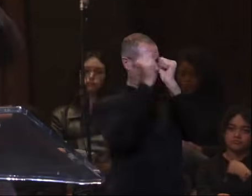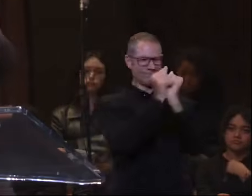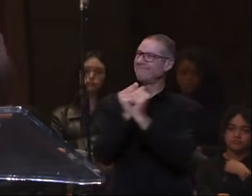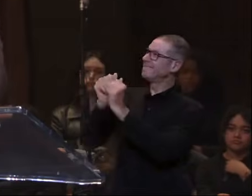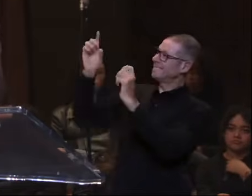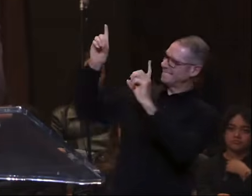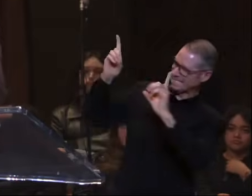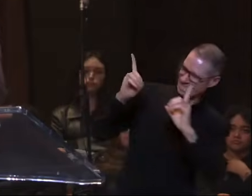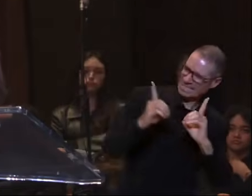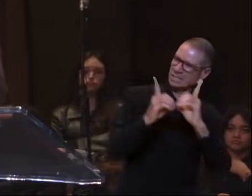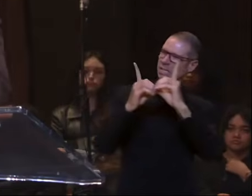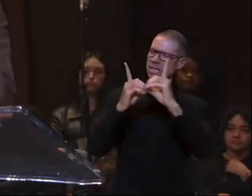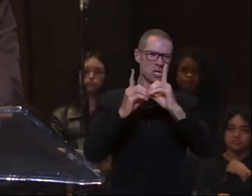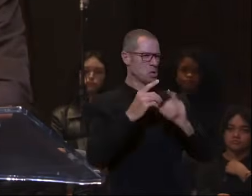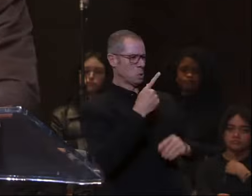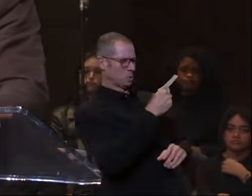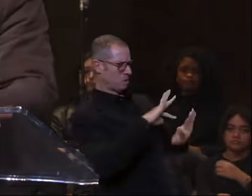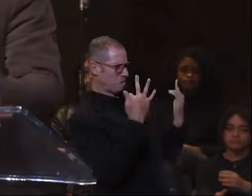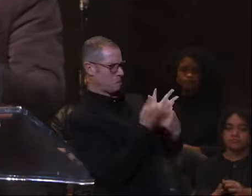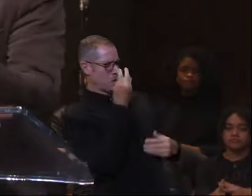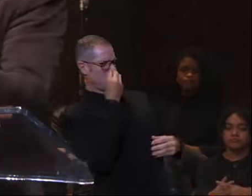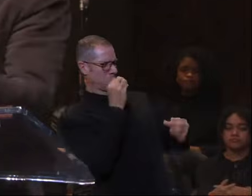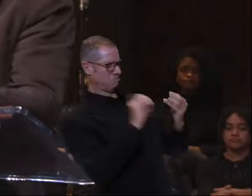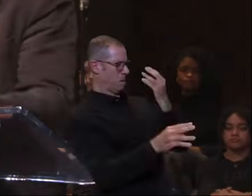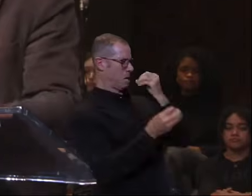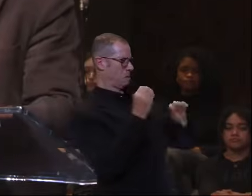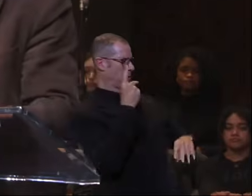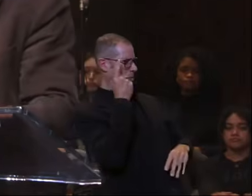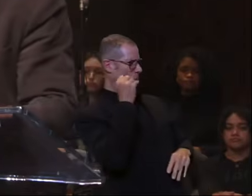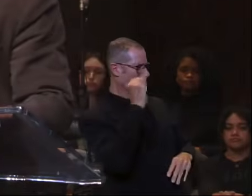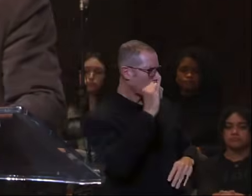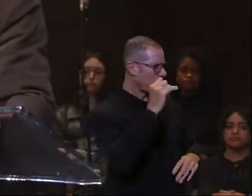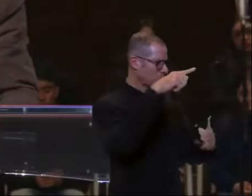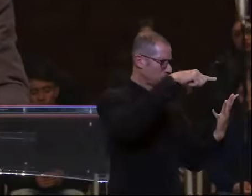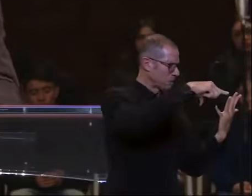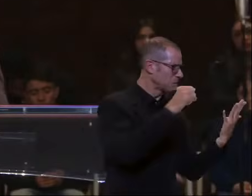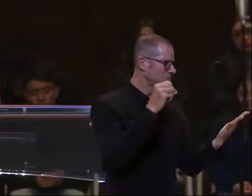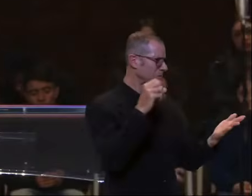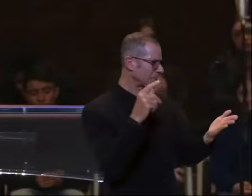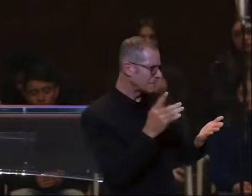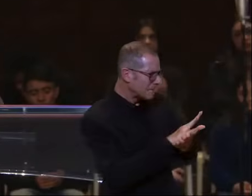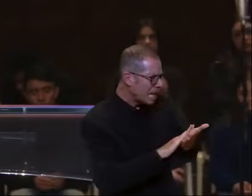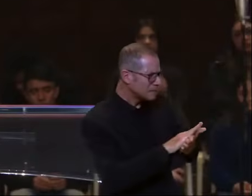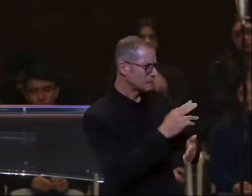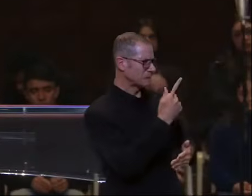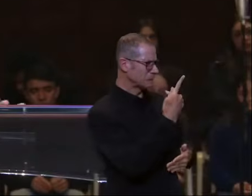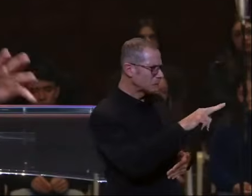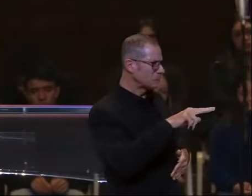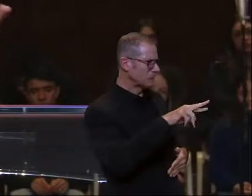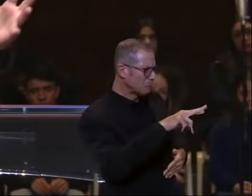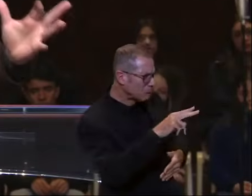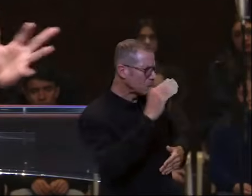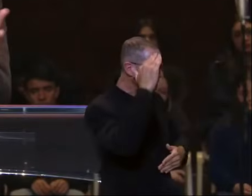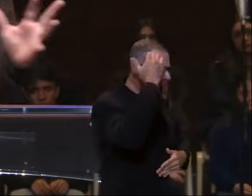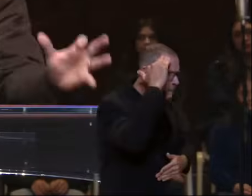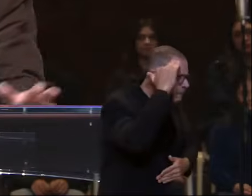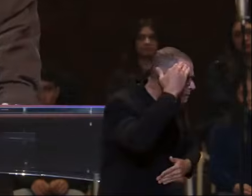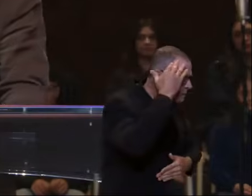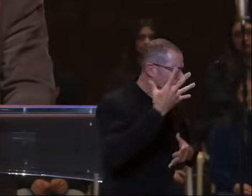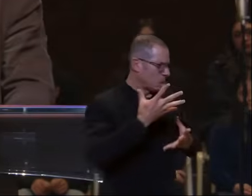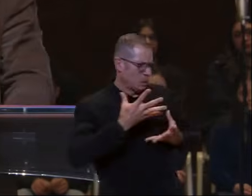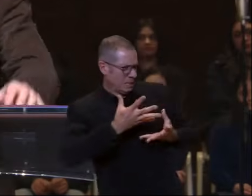Os seus te rejeitaram, o seu pai não te escolheu, os seus irmãos não te entenderam, não